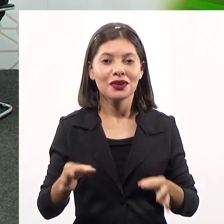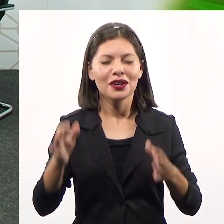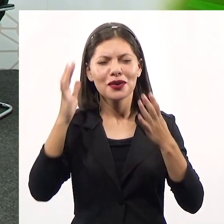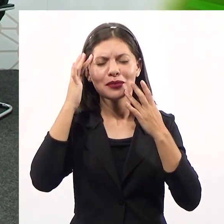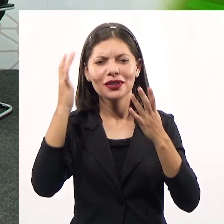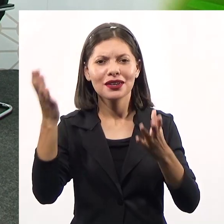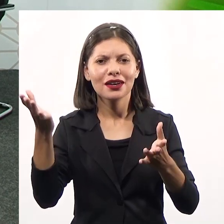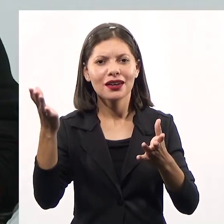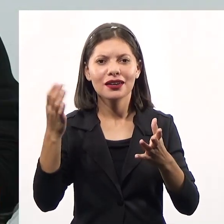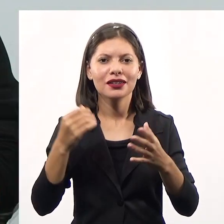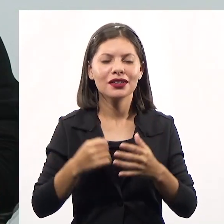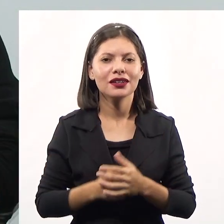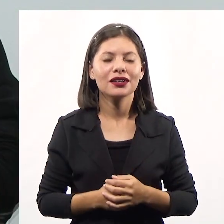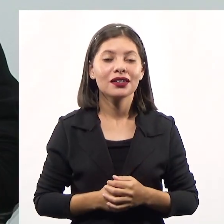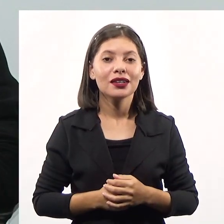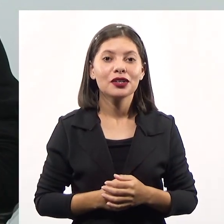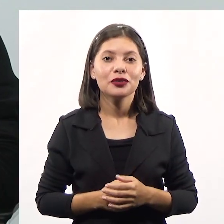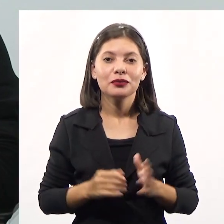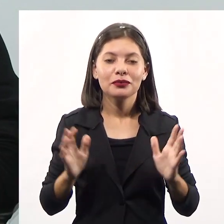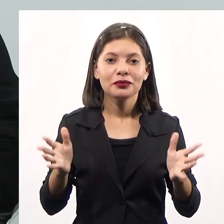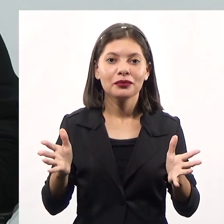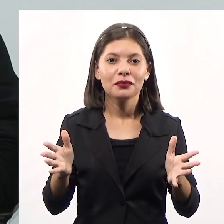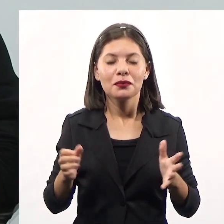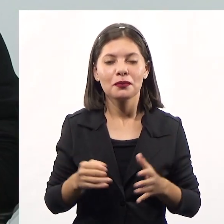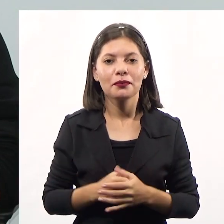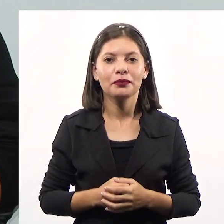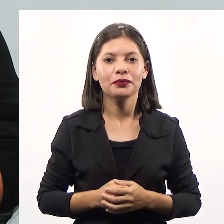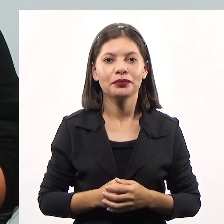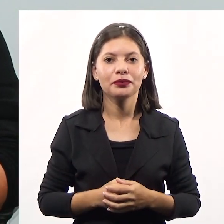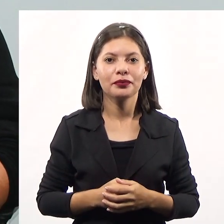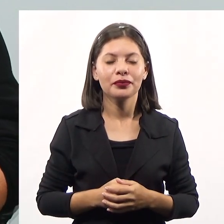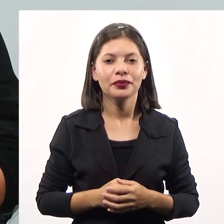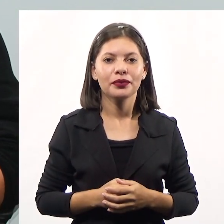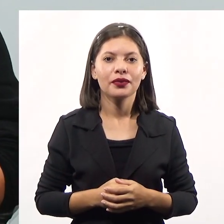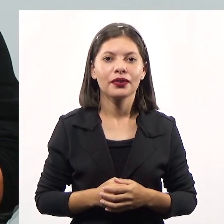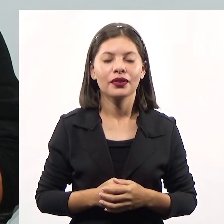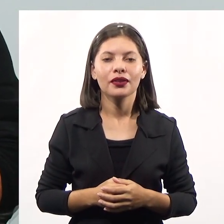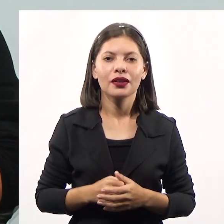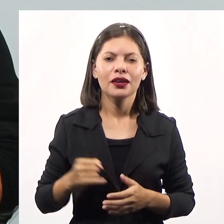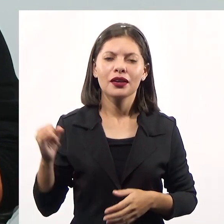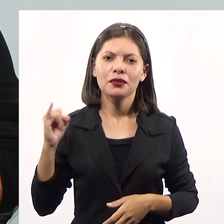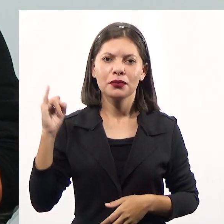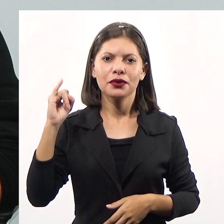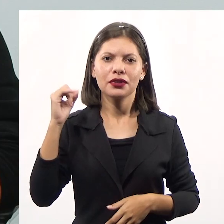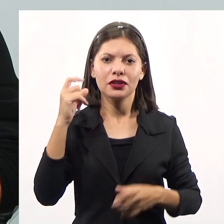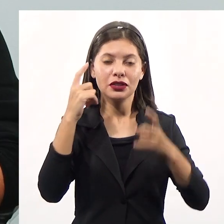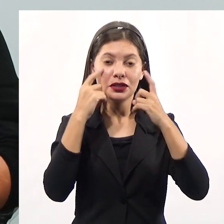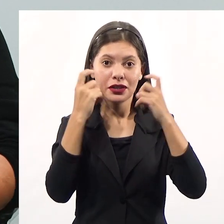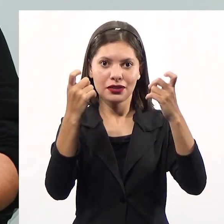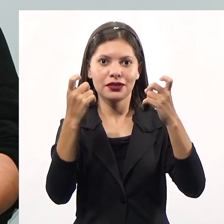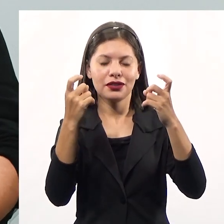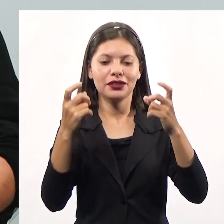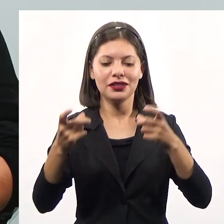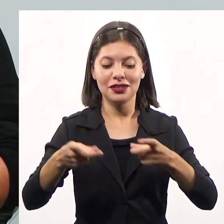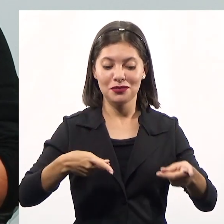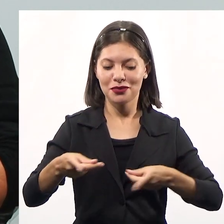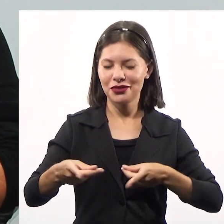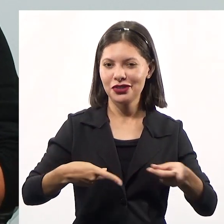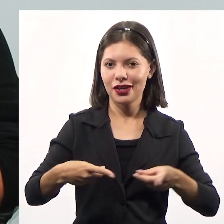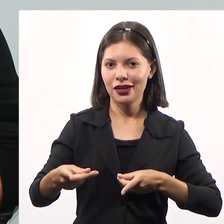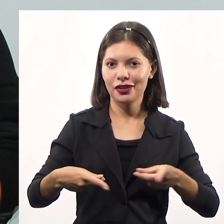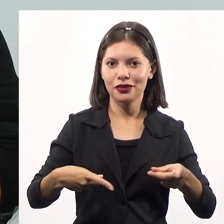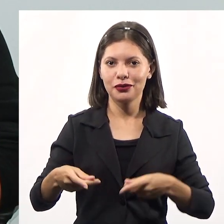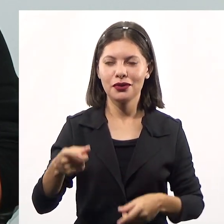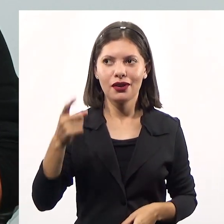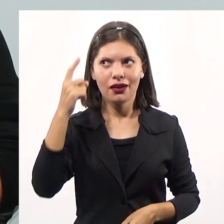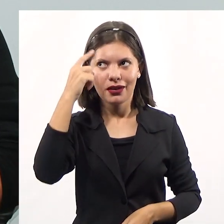Ok, obrigada, Rosa. Então, é bem interessante porque esse projeto, quando a Rosa nos